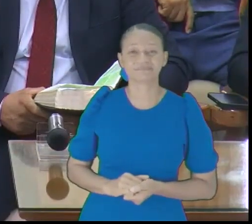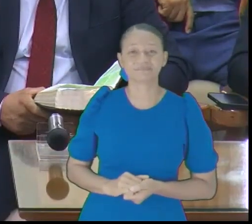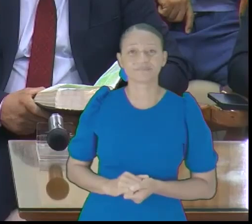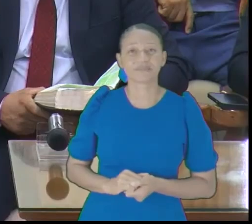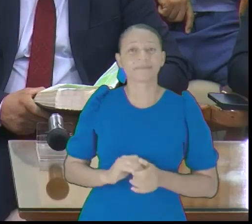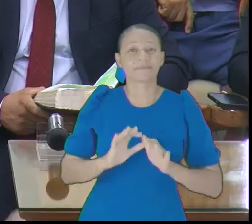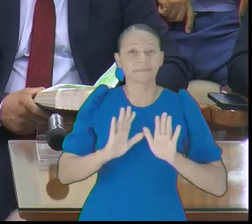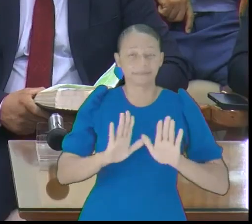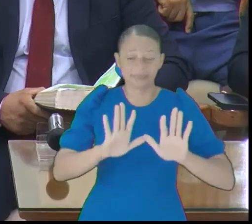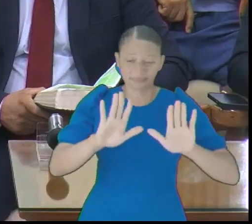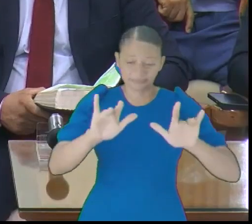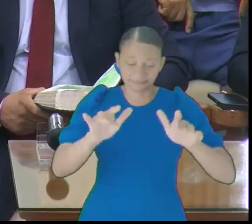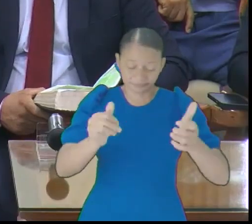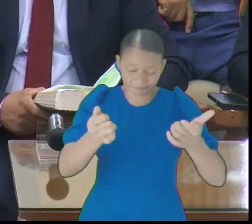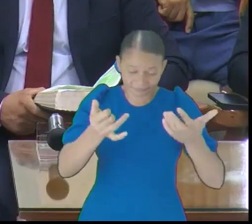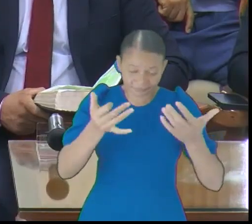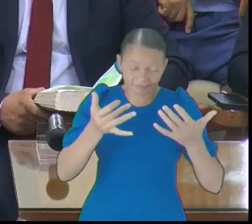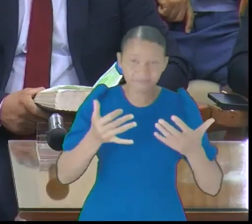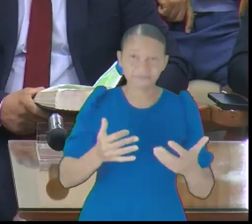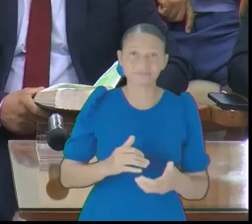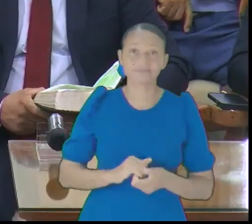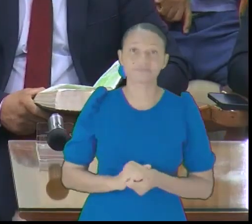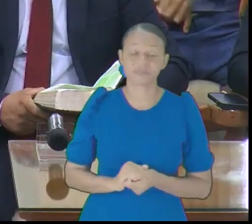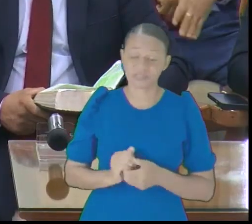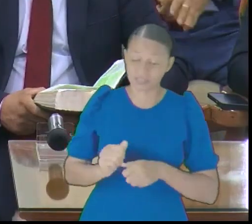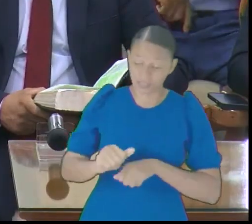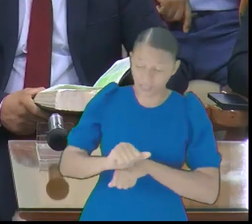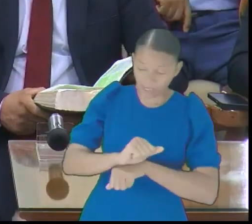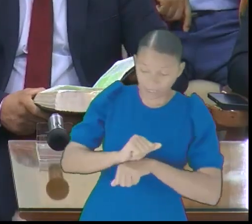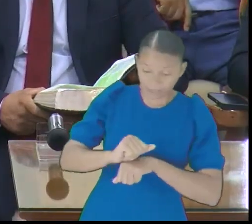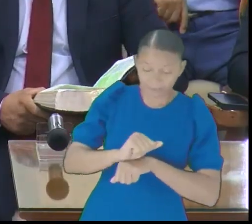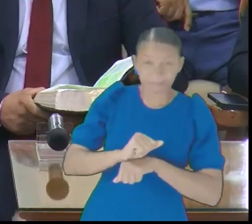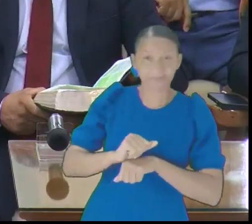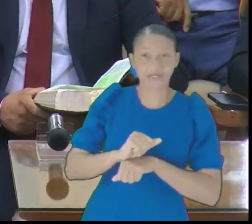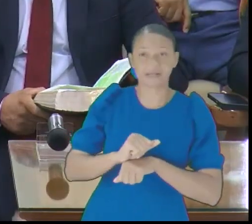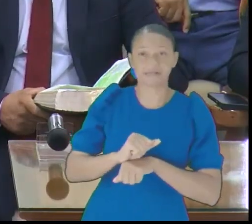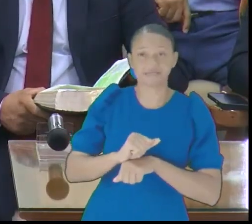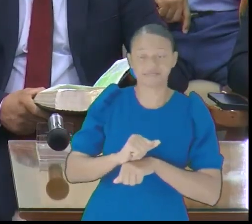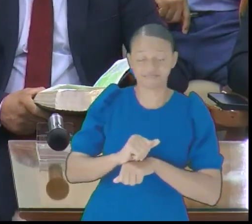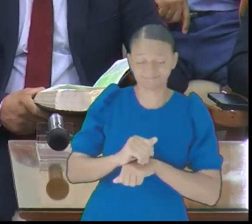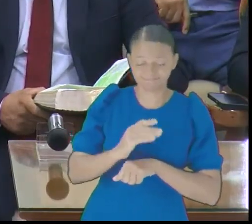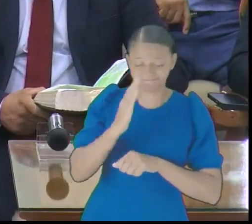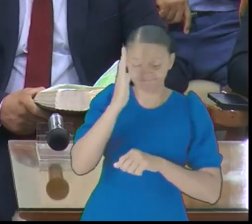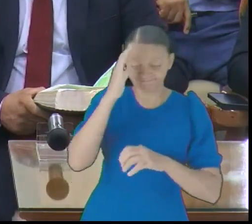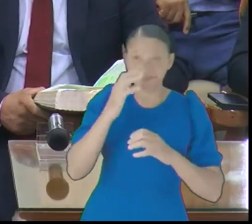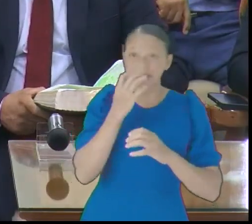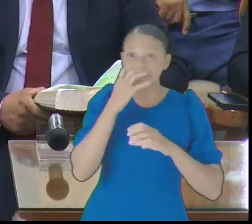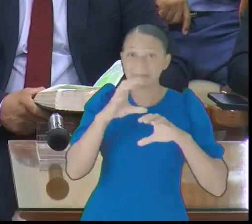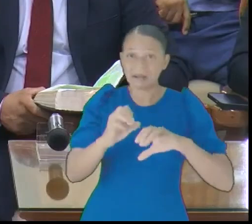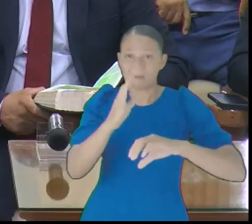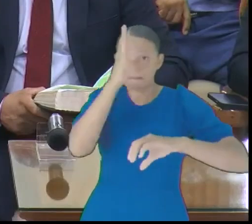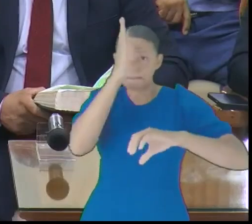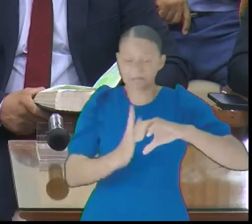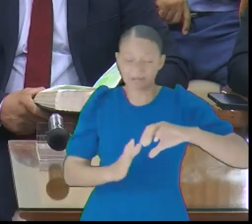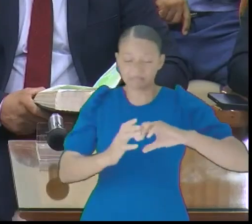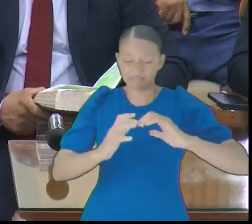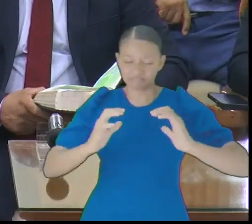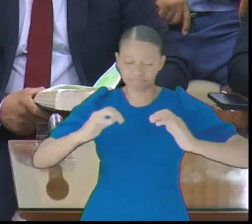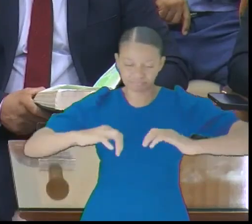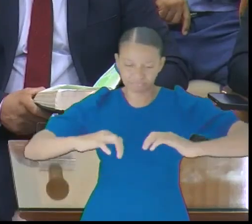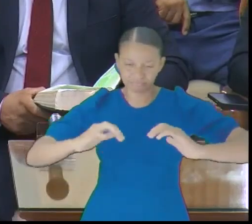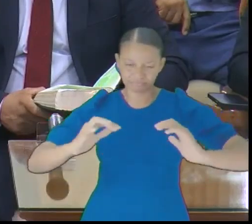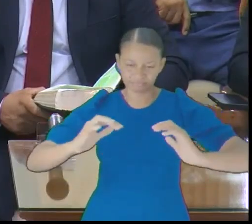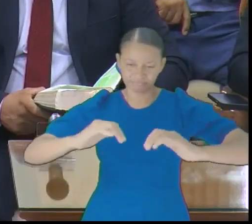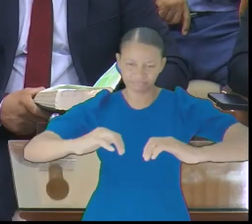Mas escute isso. Abraão partiu as metades e ficou aguardando.